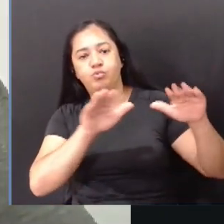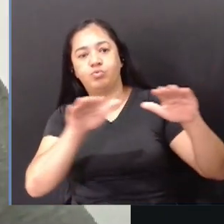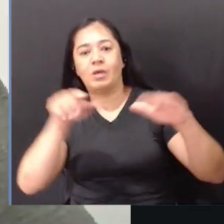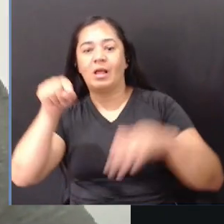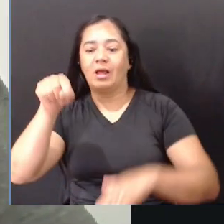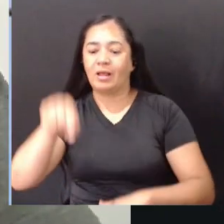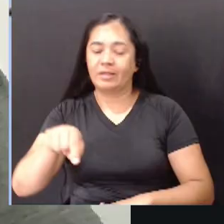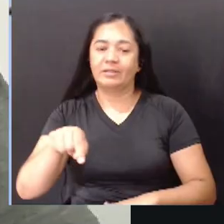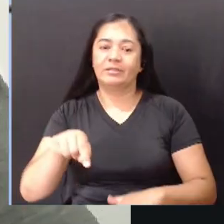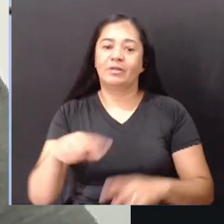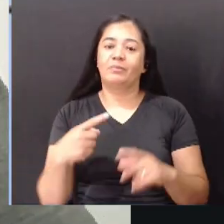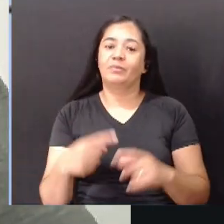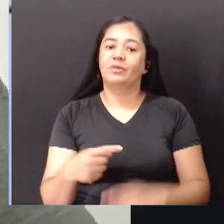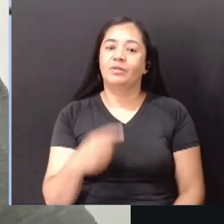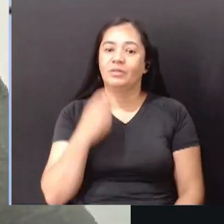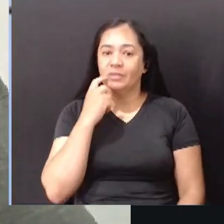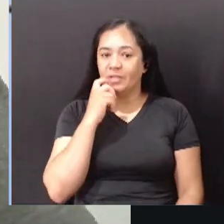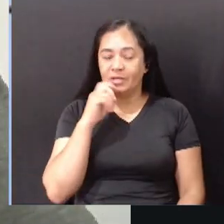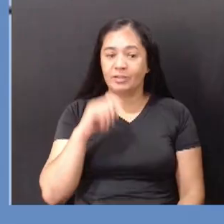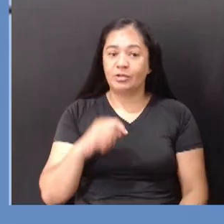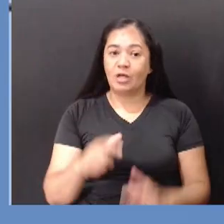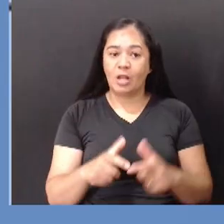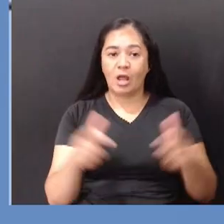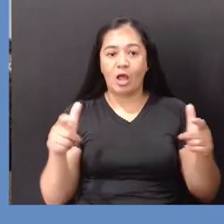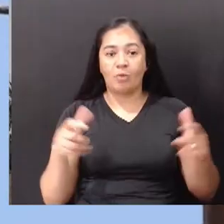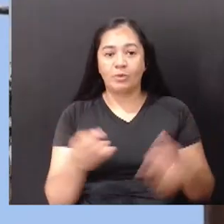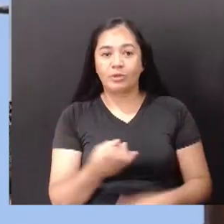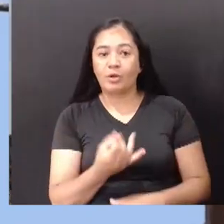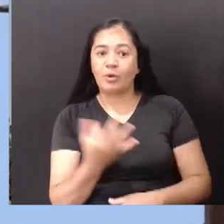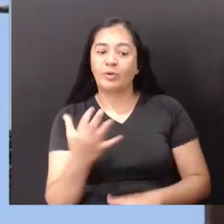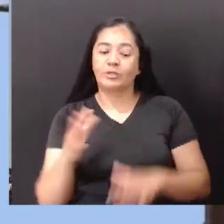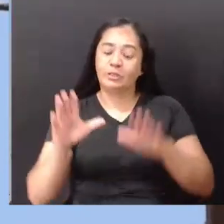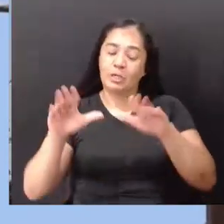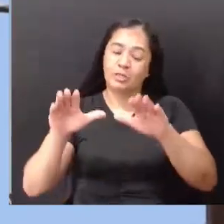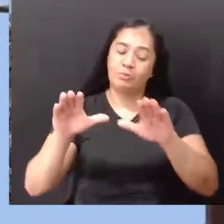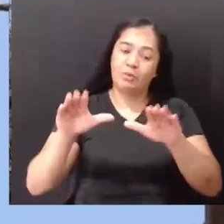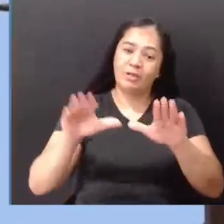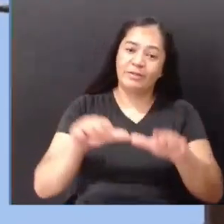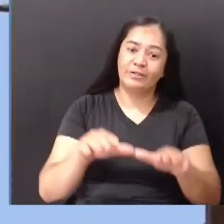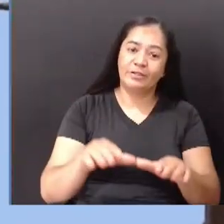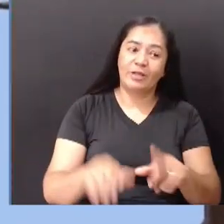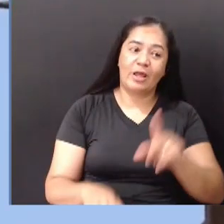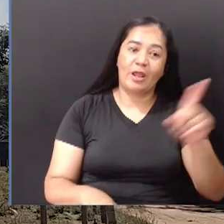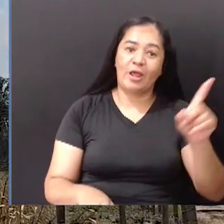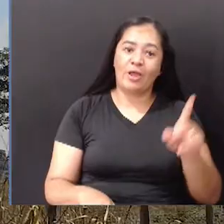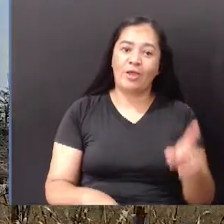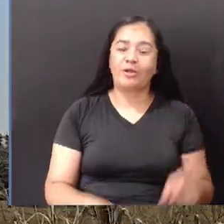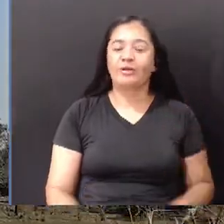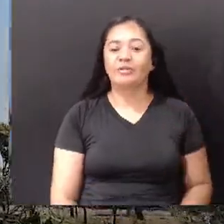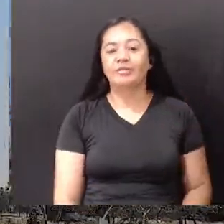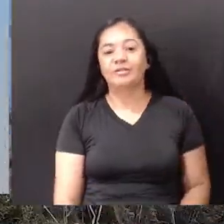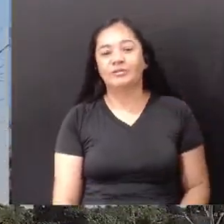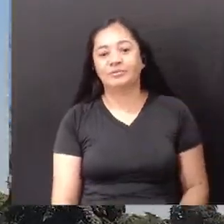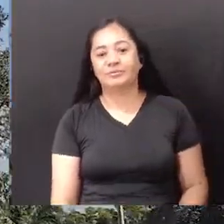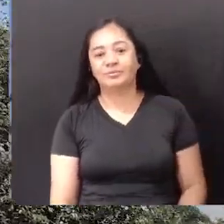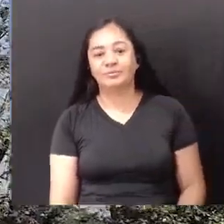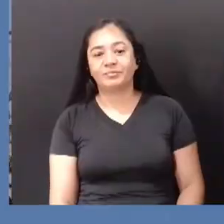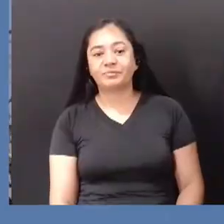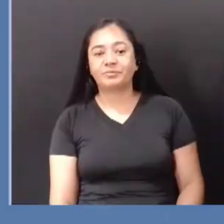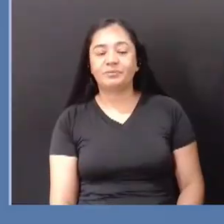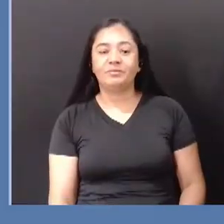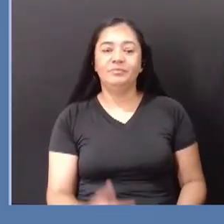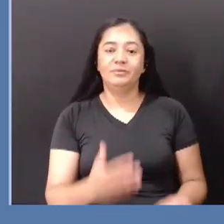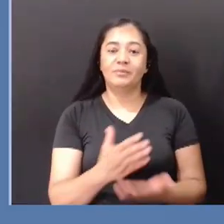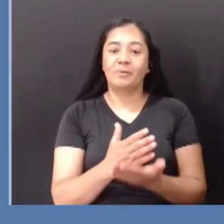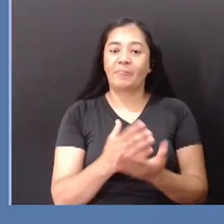porque dois cenários, ou a gente teve um aumento da população e aonde esses animais